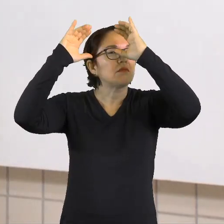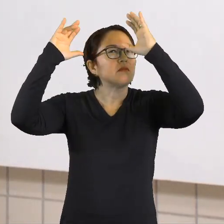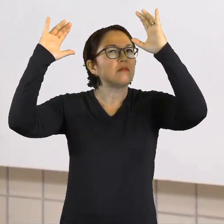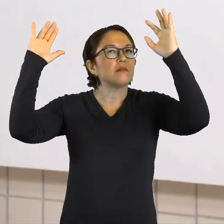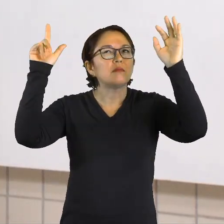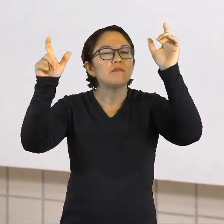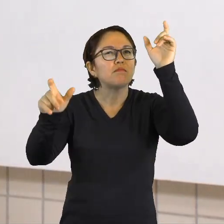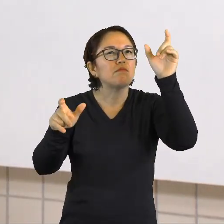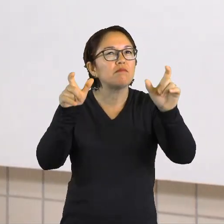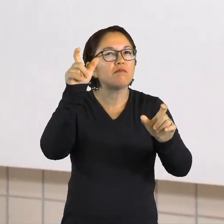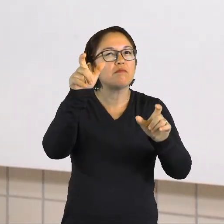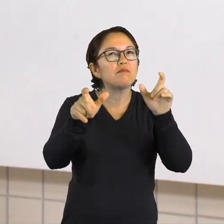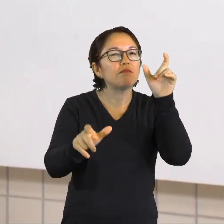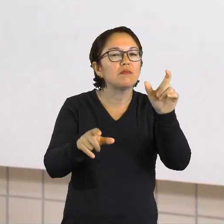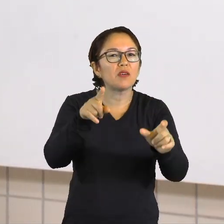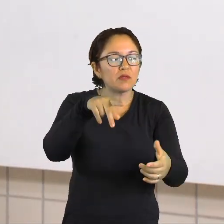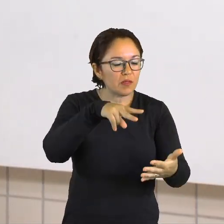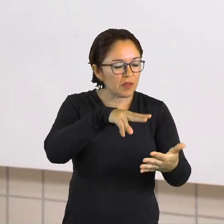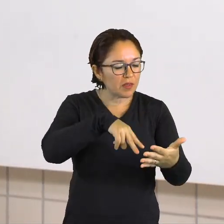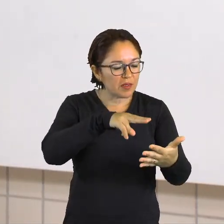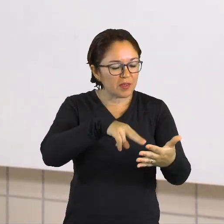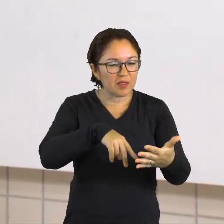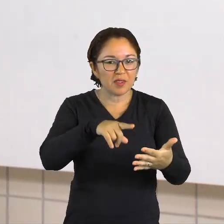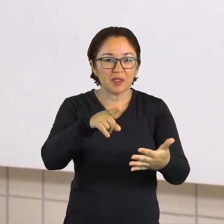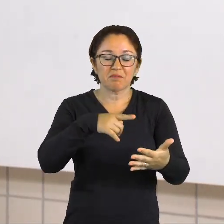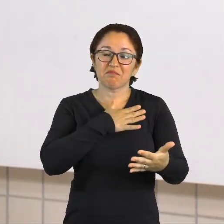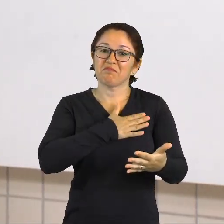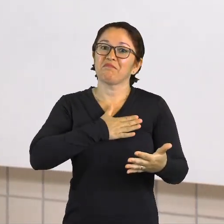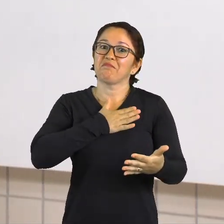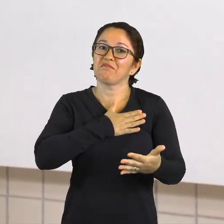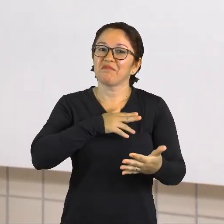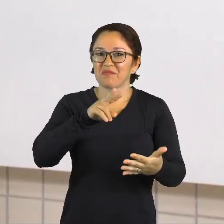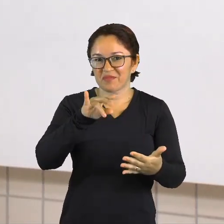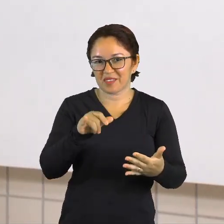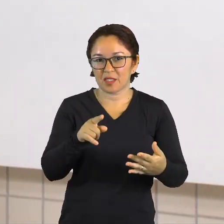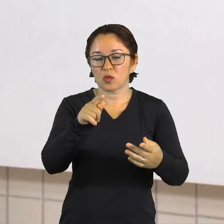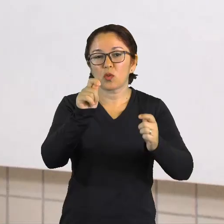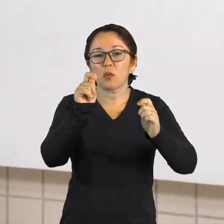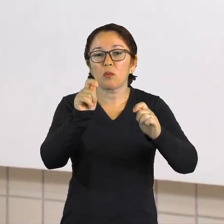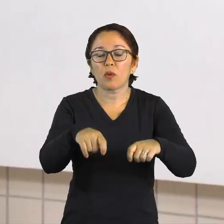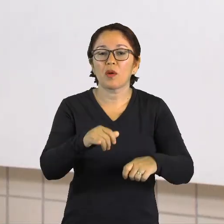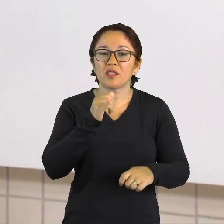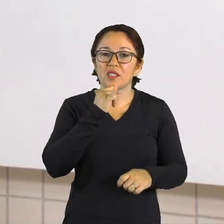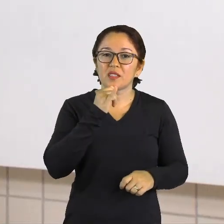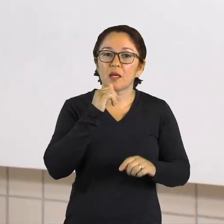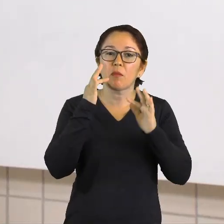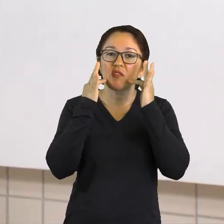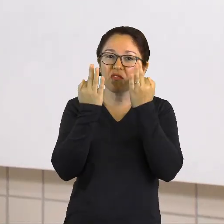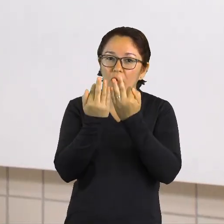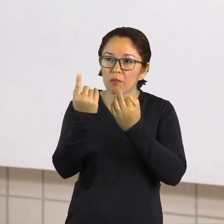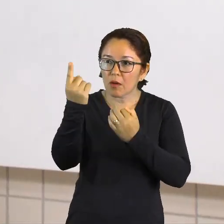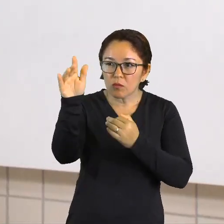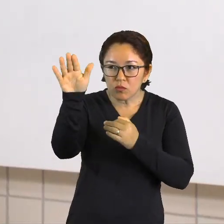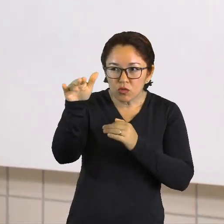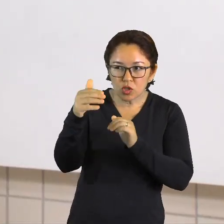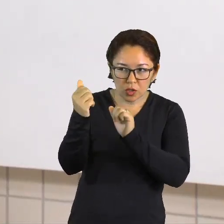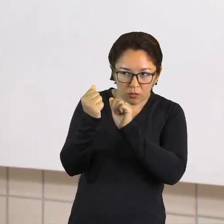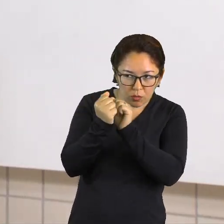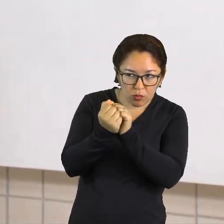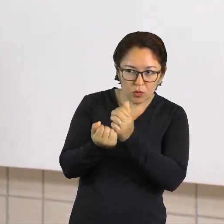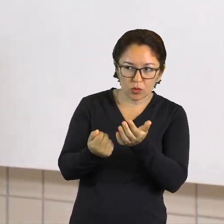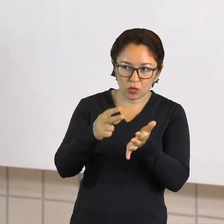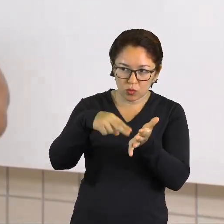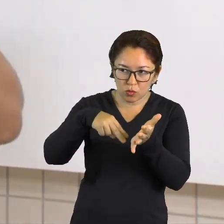a leitura, peça alguém aí da sua família para te acompanhar na resolução das atividades, ok?